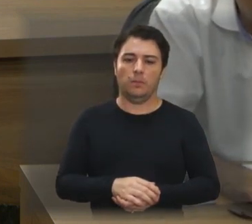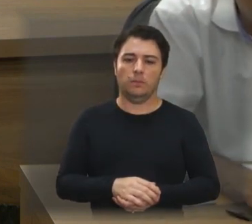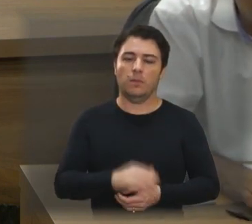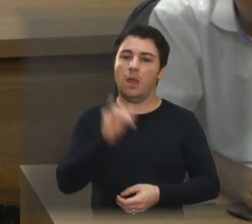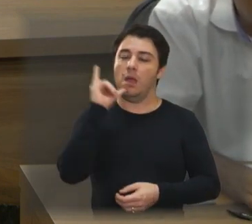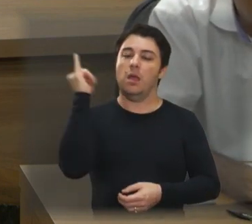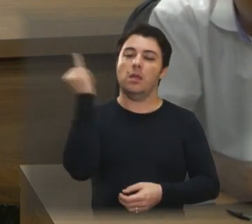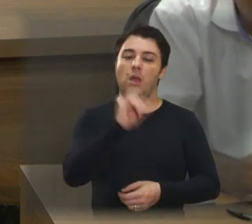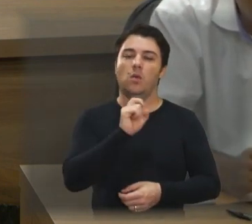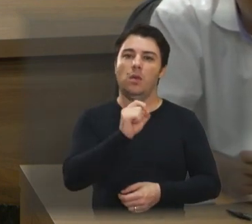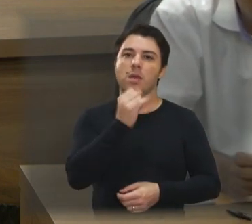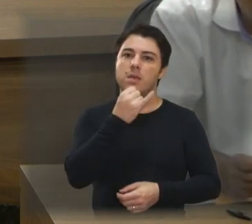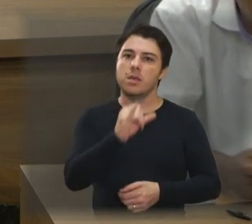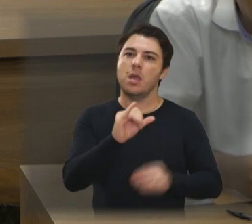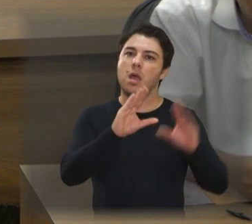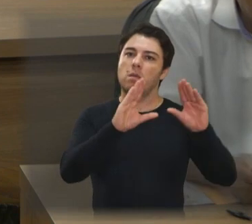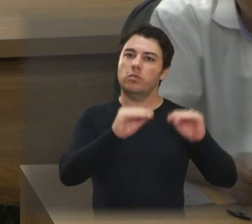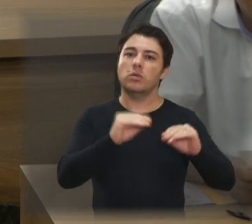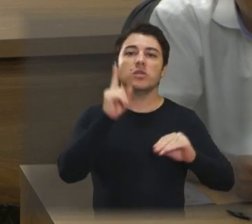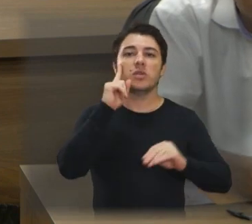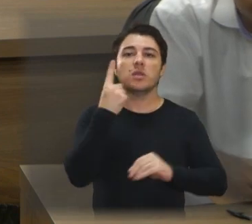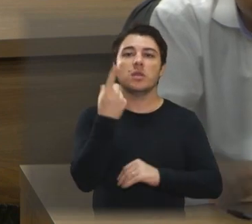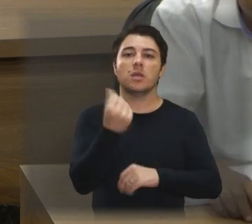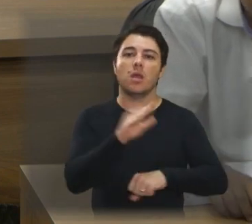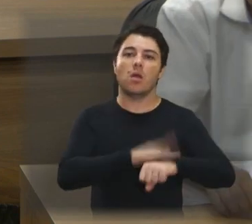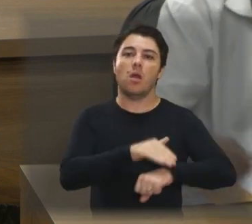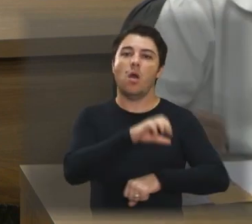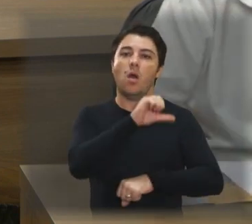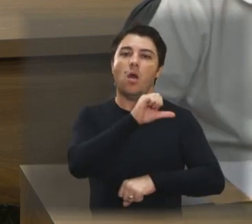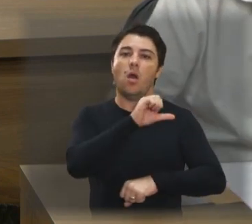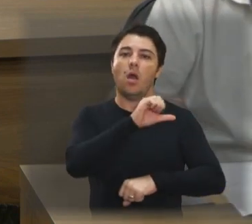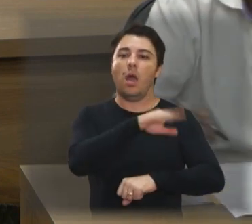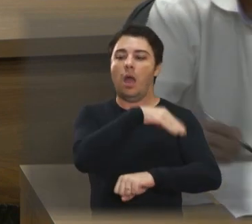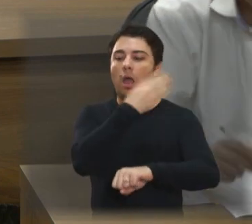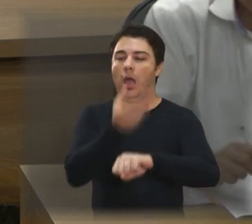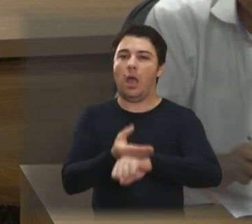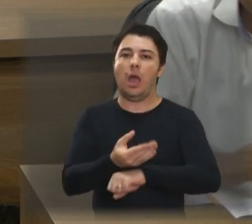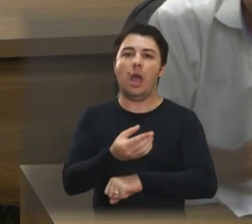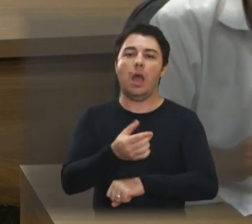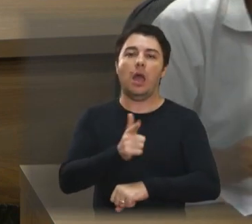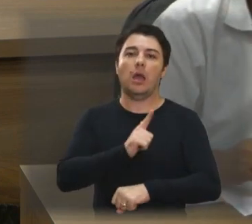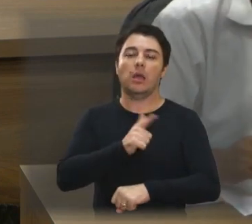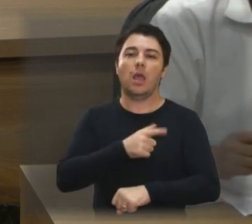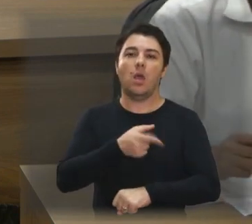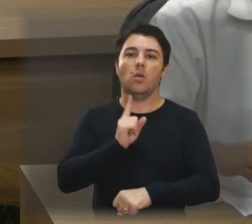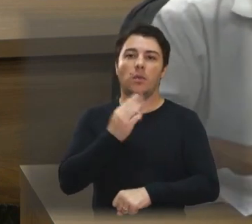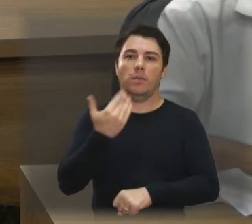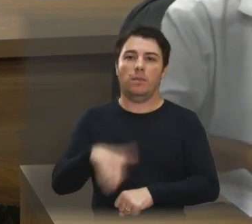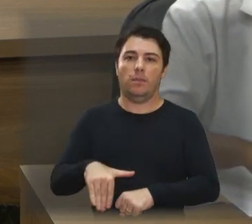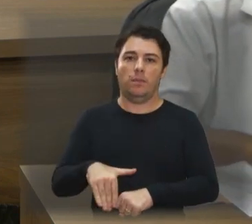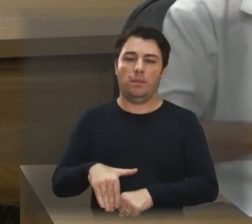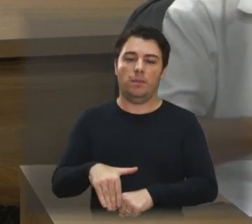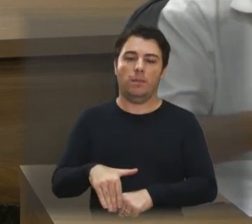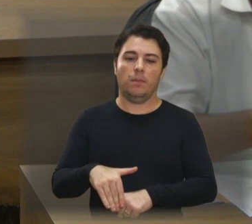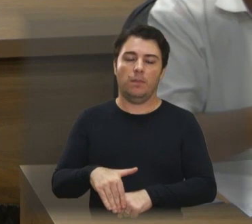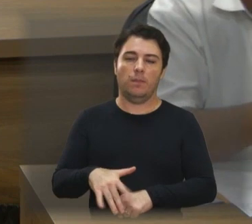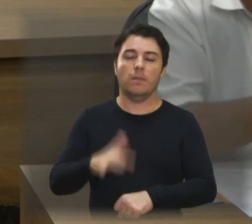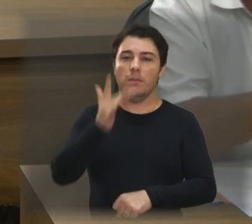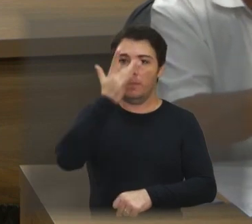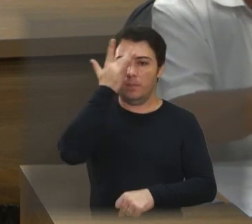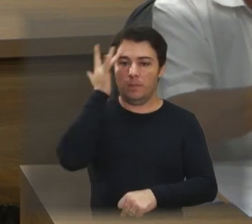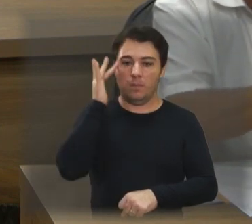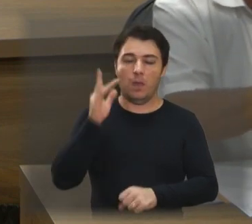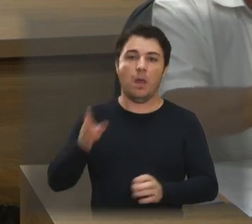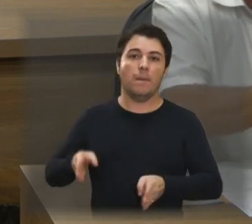visado pela interrupção da energia 16 das 9 horas até às 3:30 as